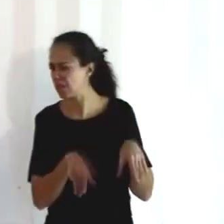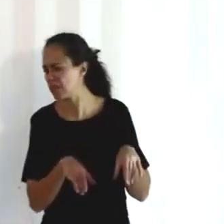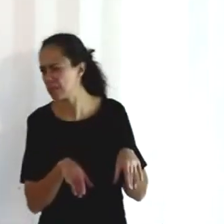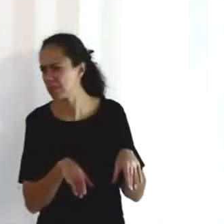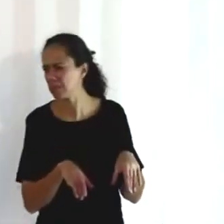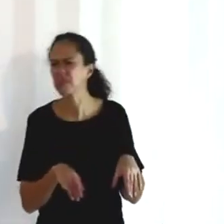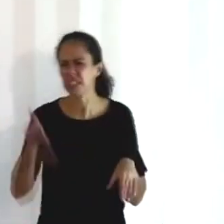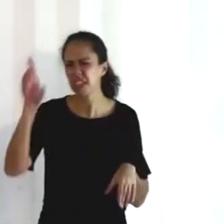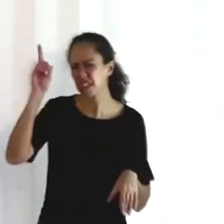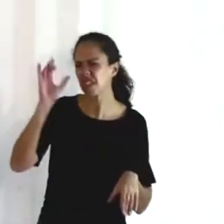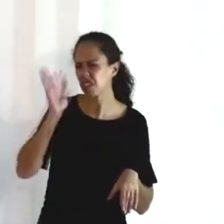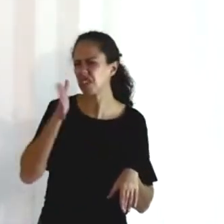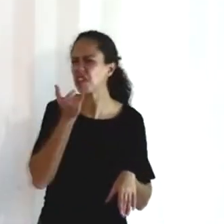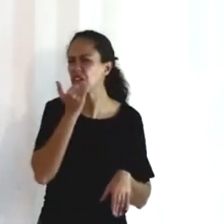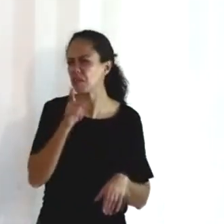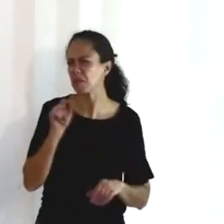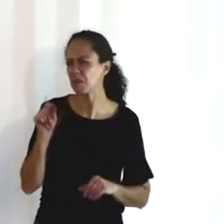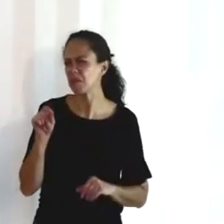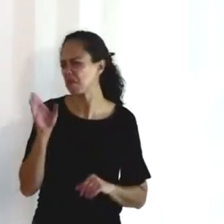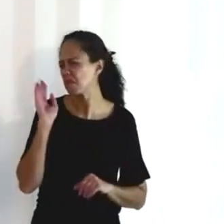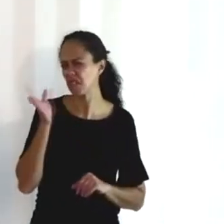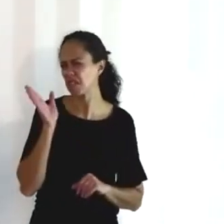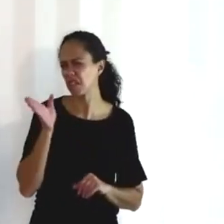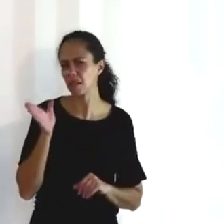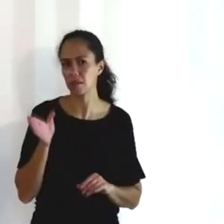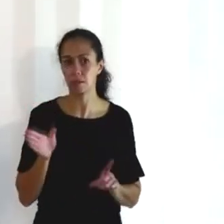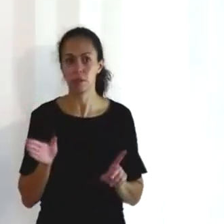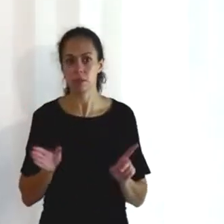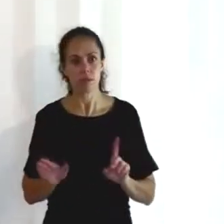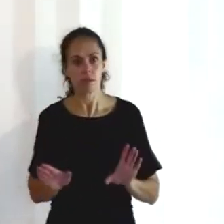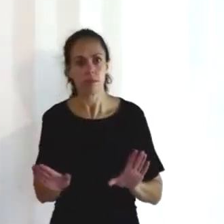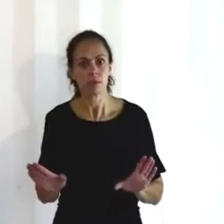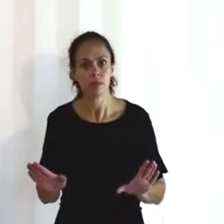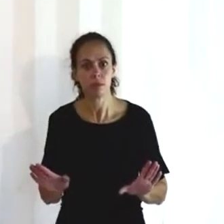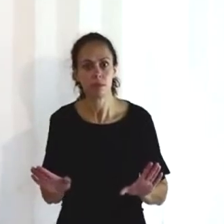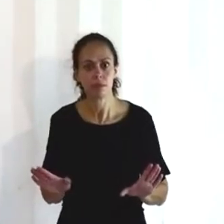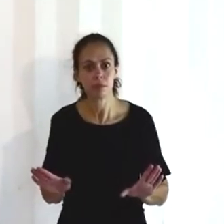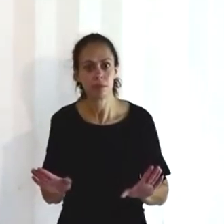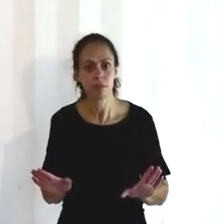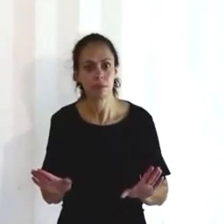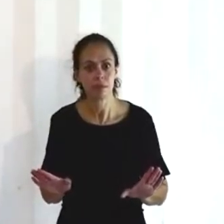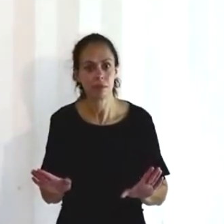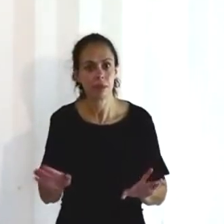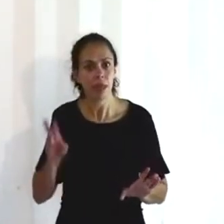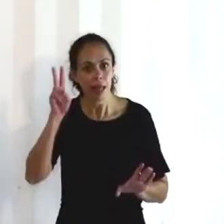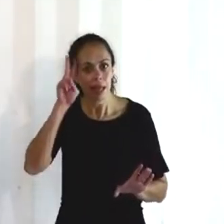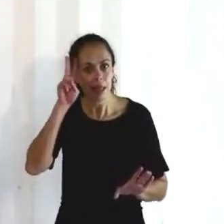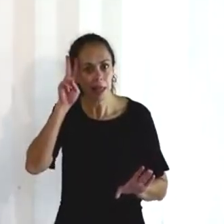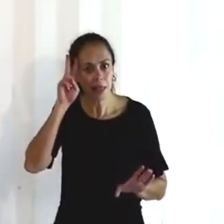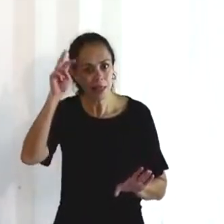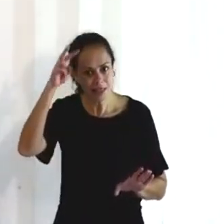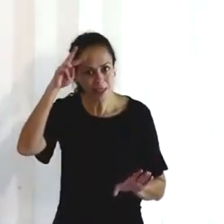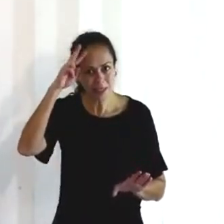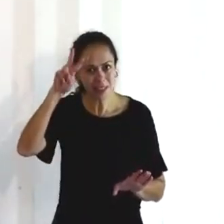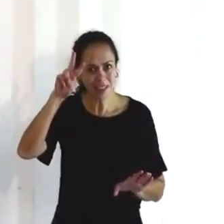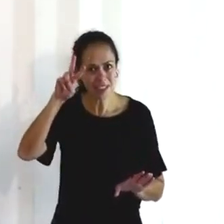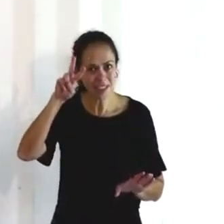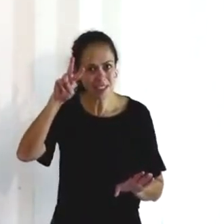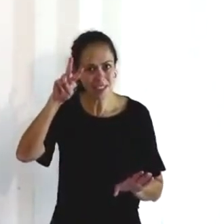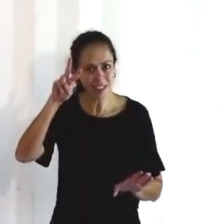sem compaixão não pôde ficar só com a primeira parte. Quando ele foi perdoado, ele